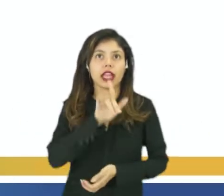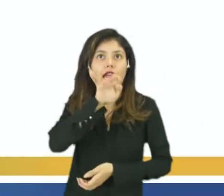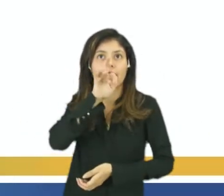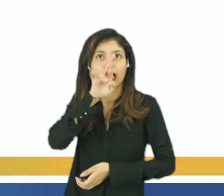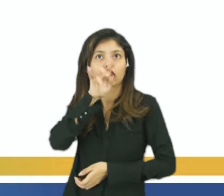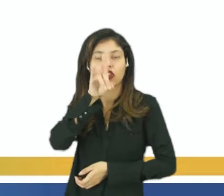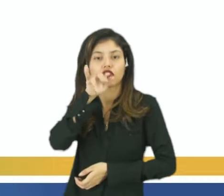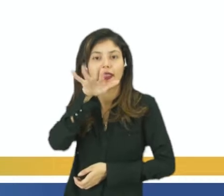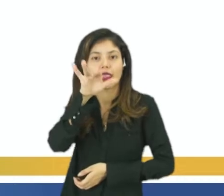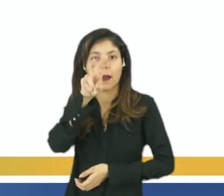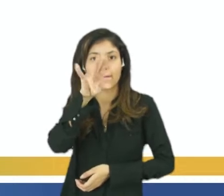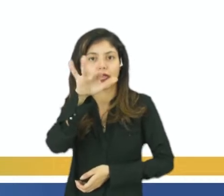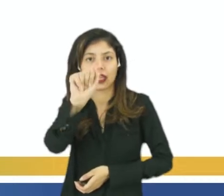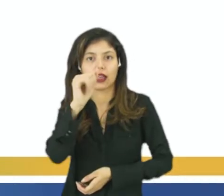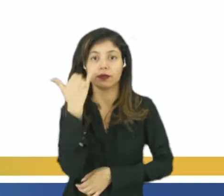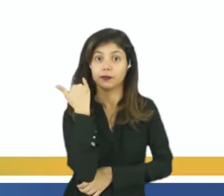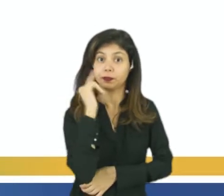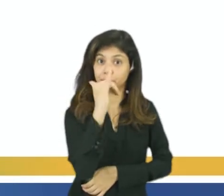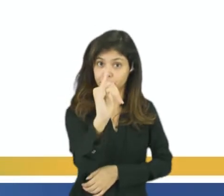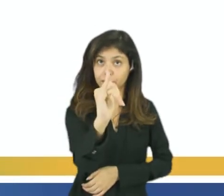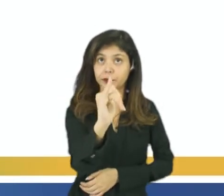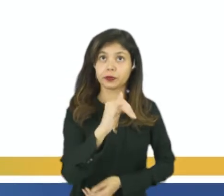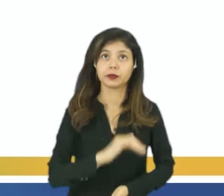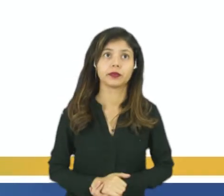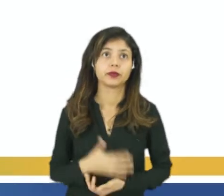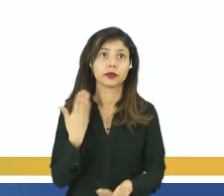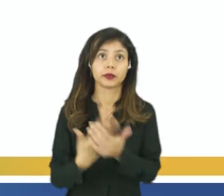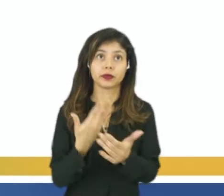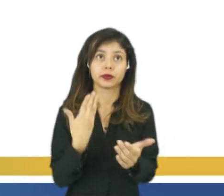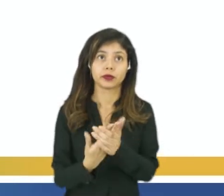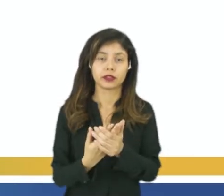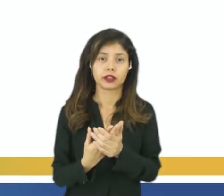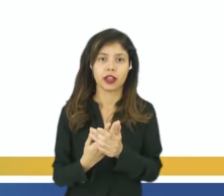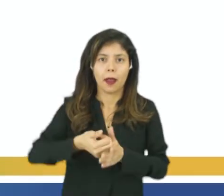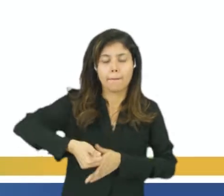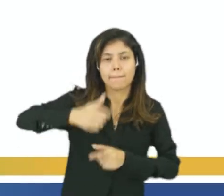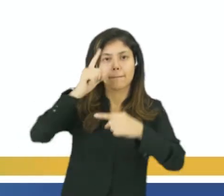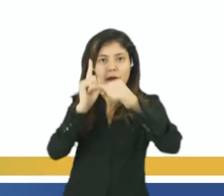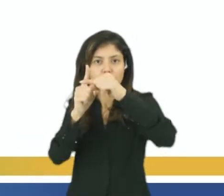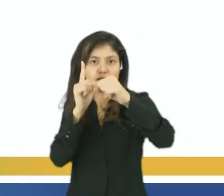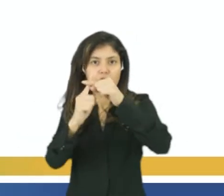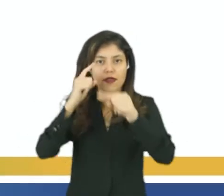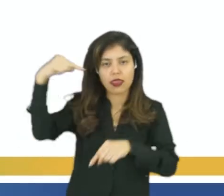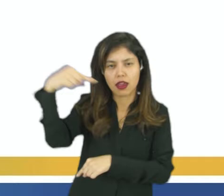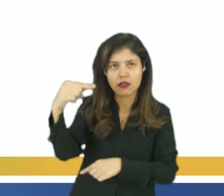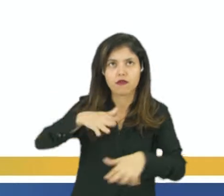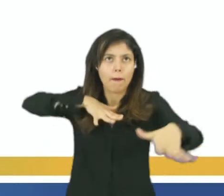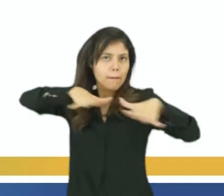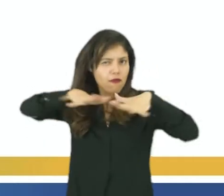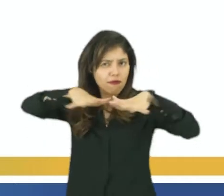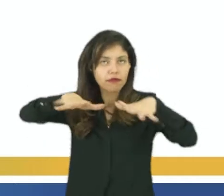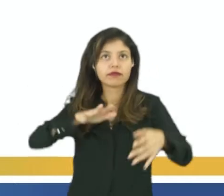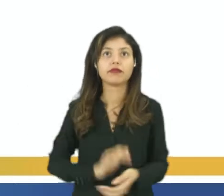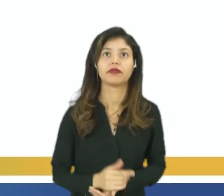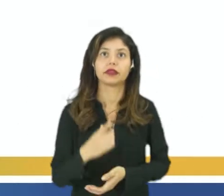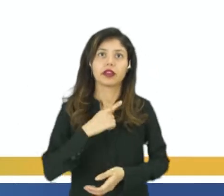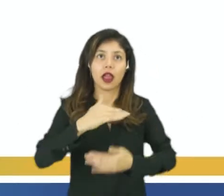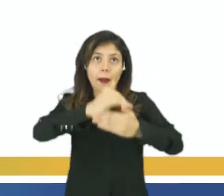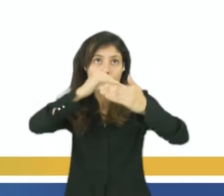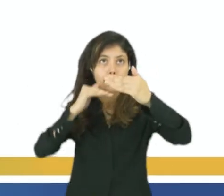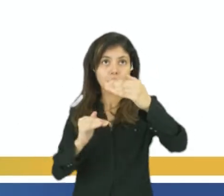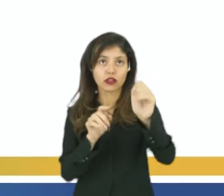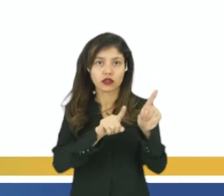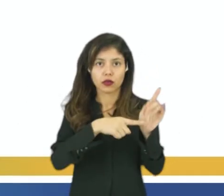nós vamos perceber na eletrodinâmica, que é o estudo das cargas elétricas em movimento. Você verá que o esquema